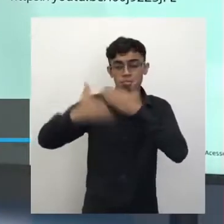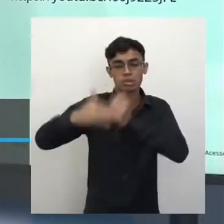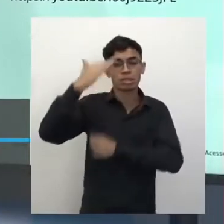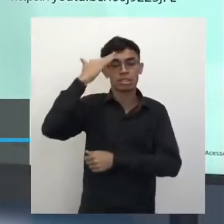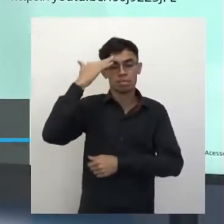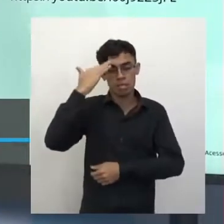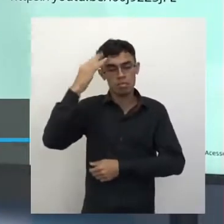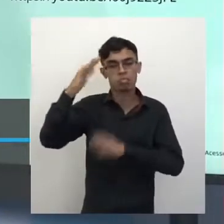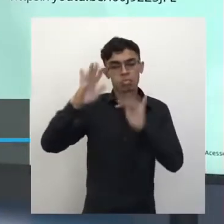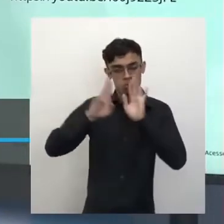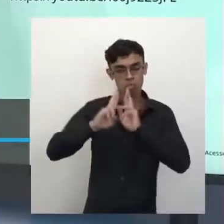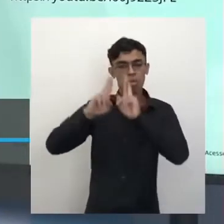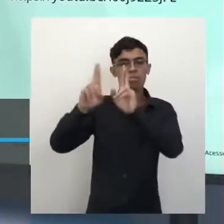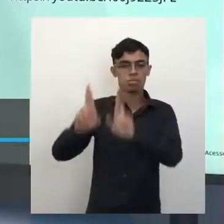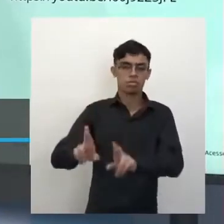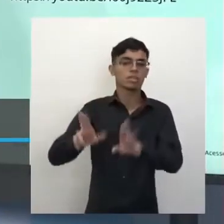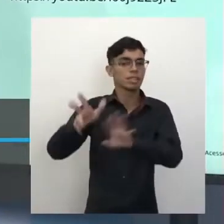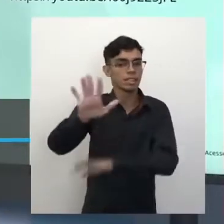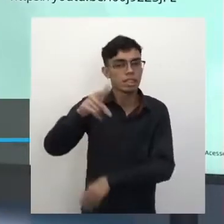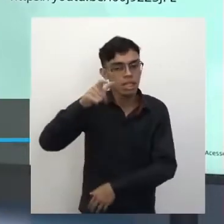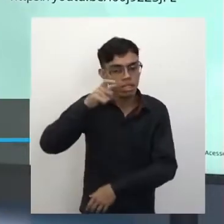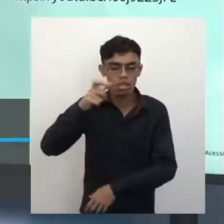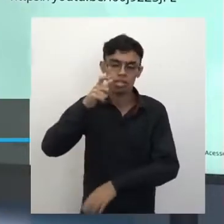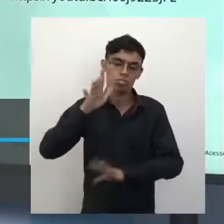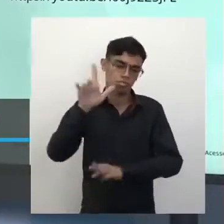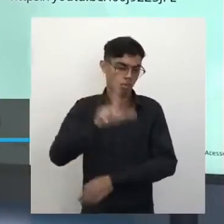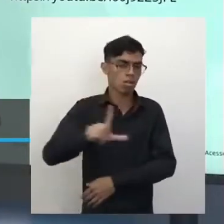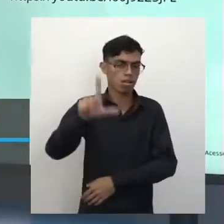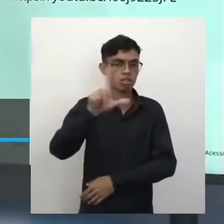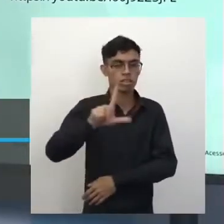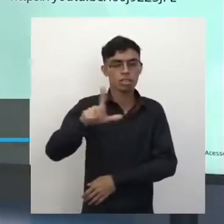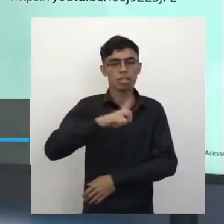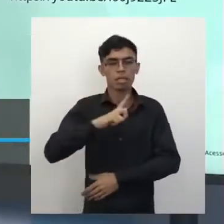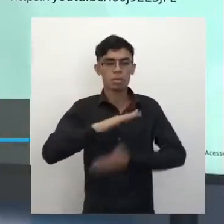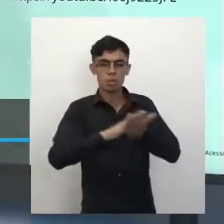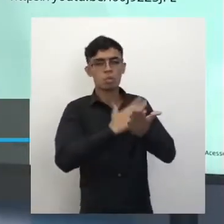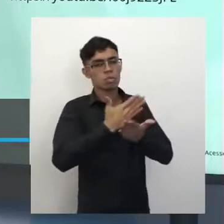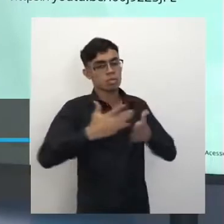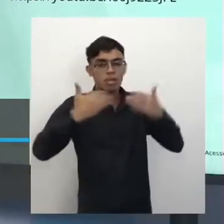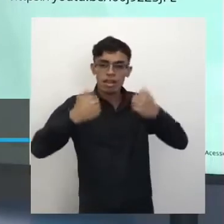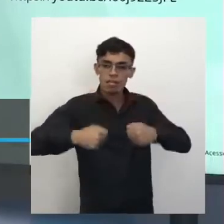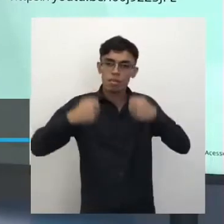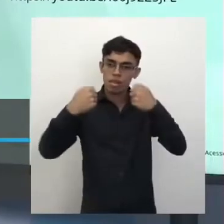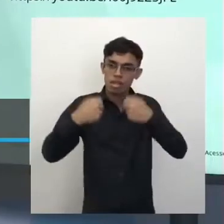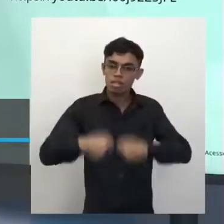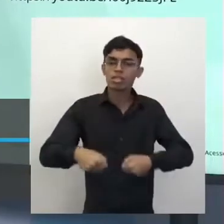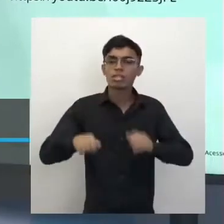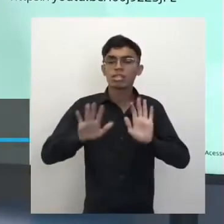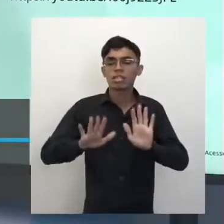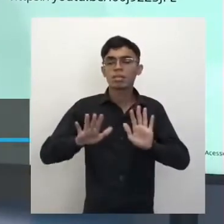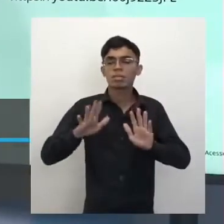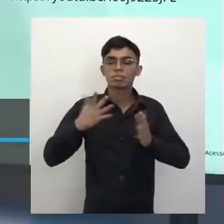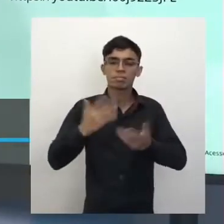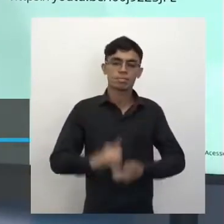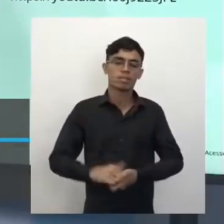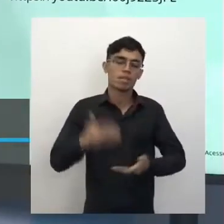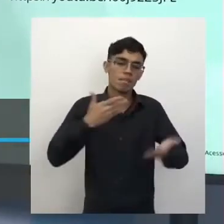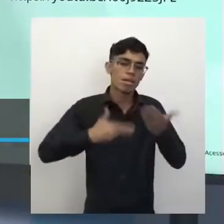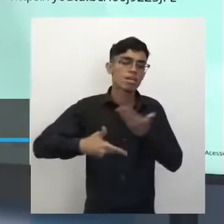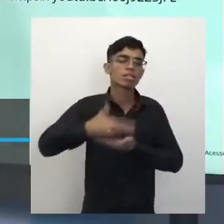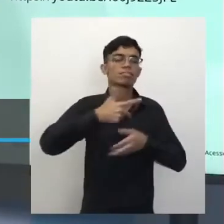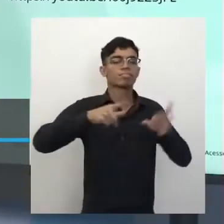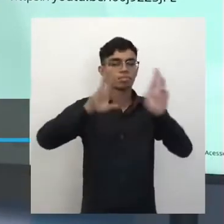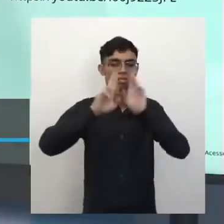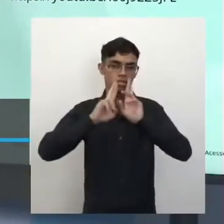identificando, respeitando, que é isso interessante, é lógico, algumas coisas ainda precisam ser tratadas, o